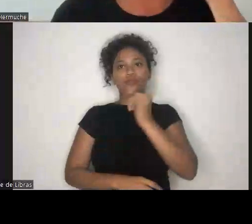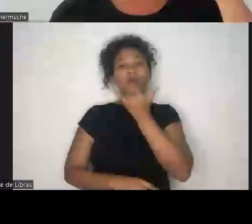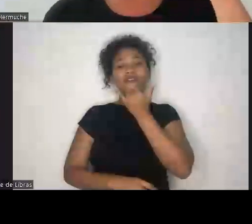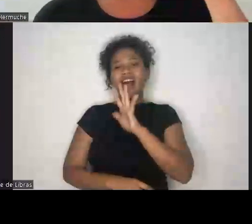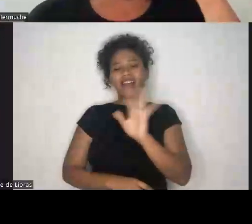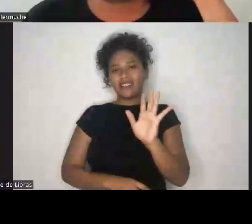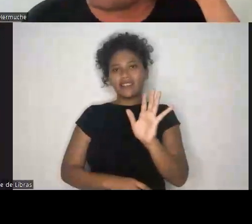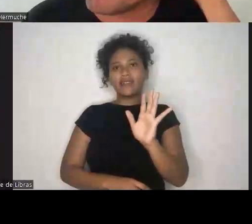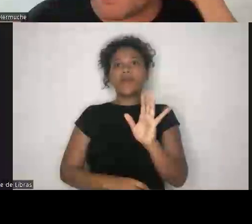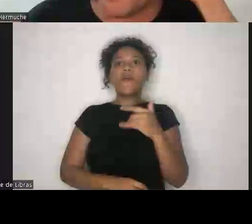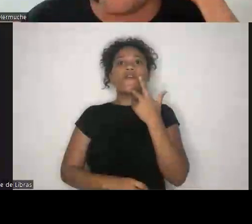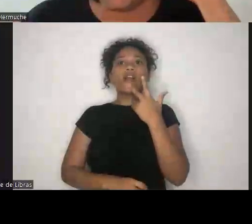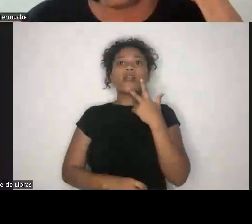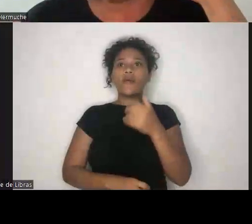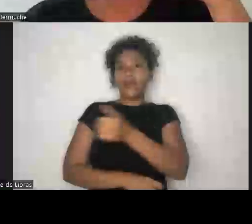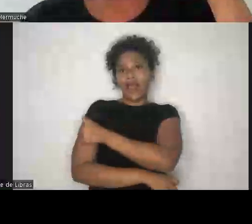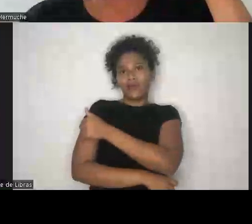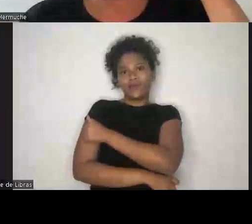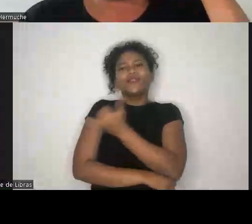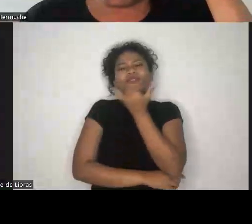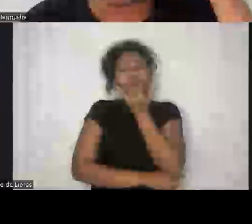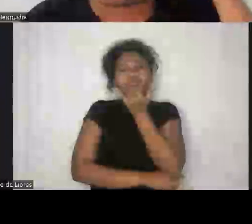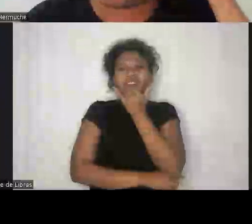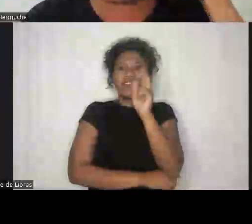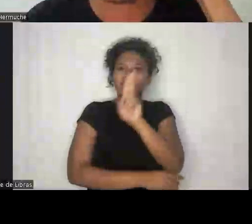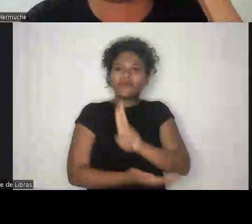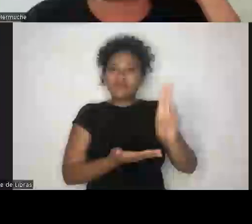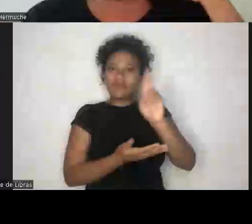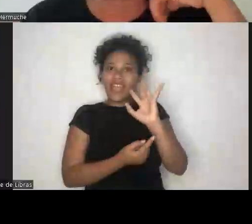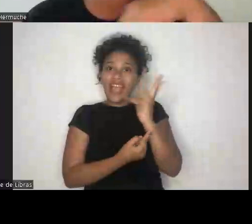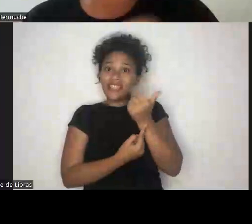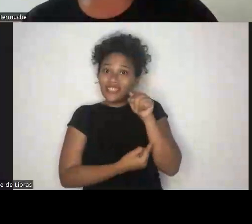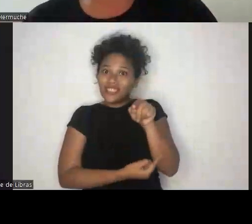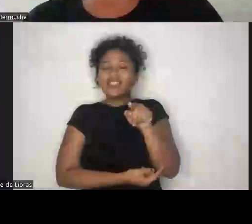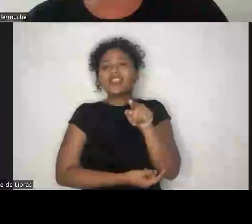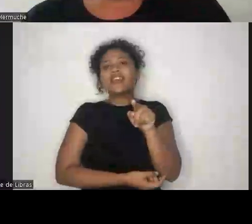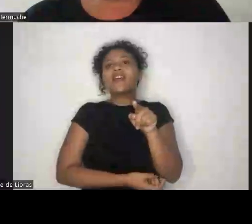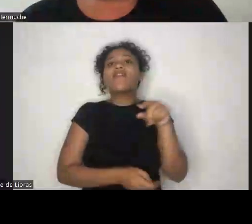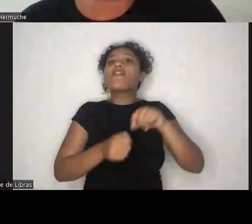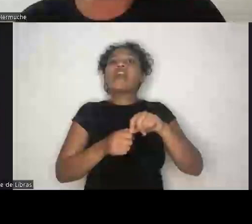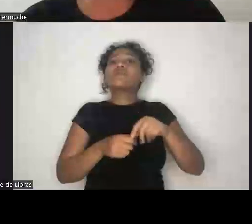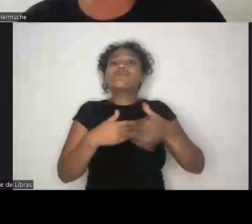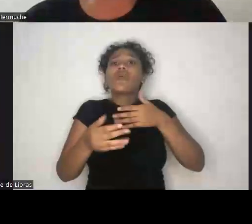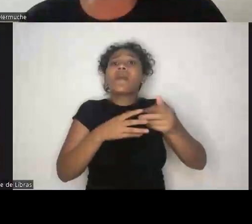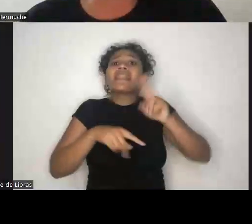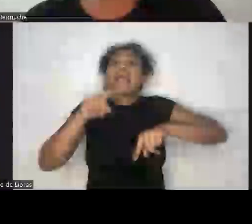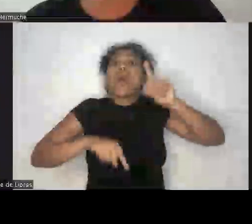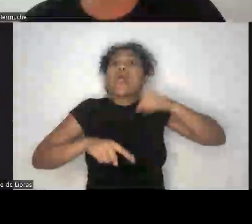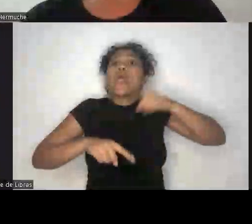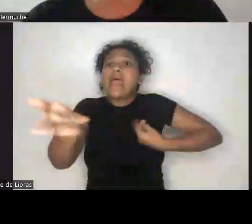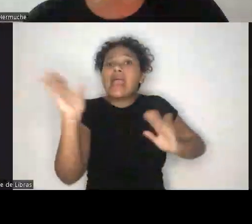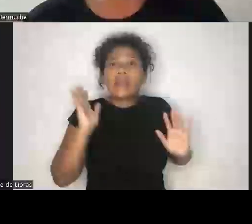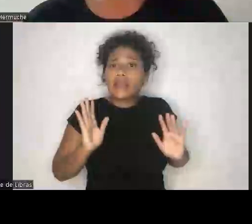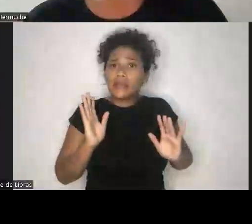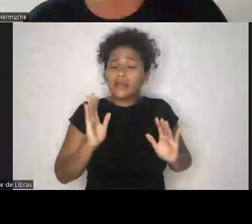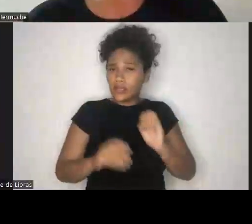quando eu falo para alunos né em Universidade de arte que é tipo assim faz com que tem né faz com que tem se você